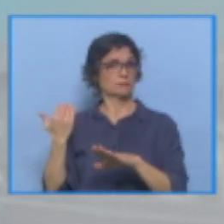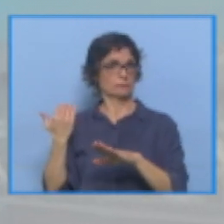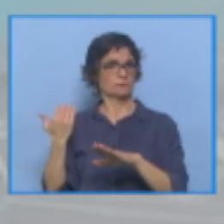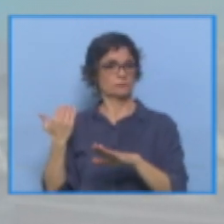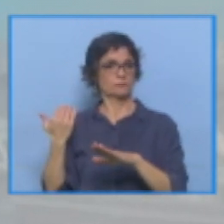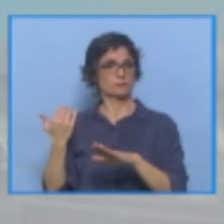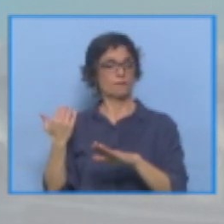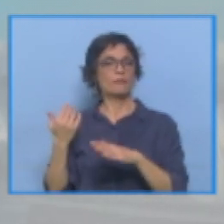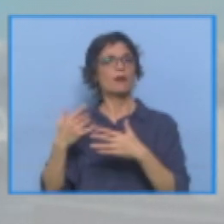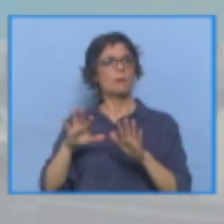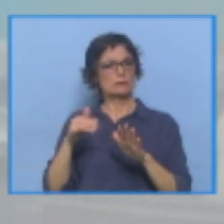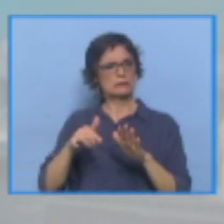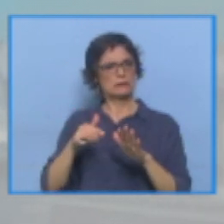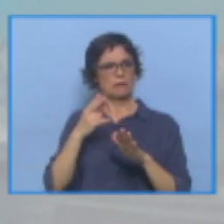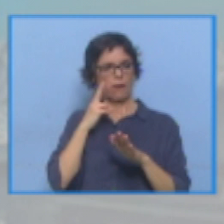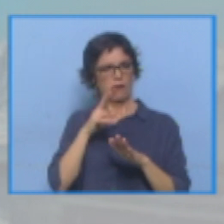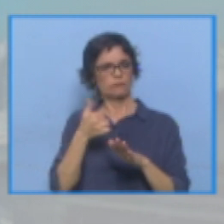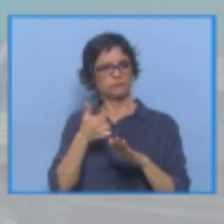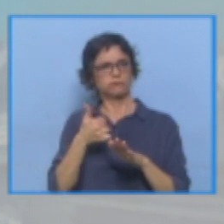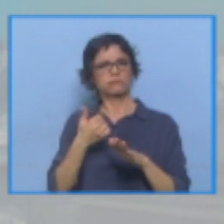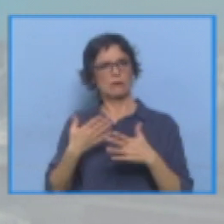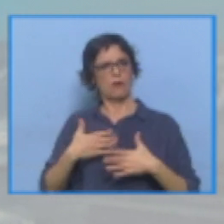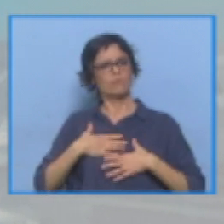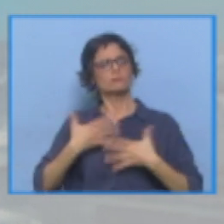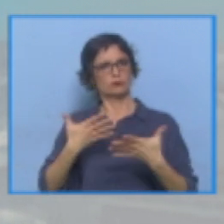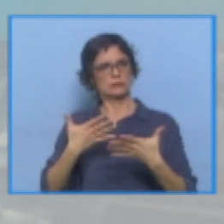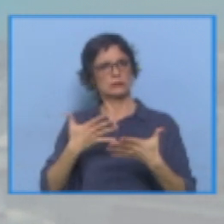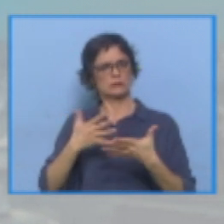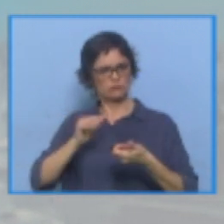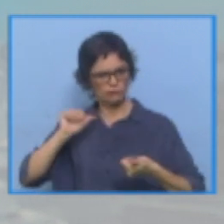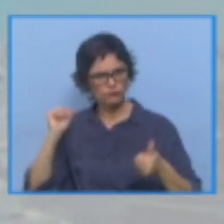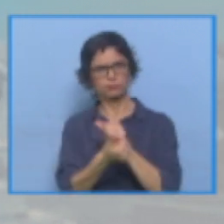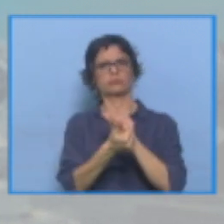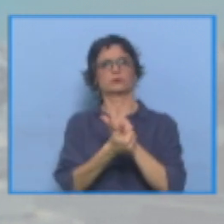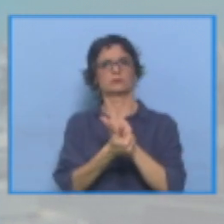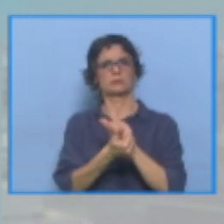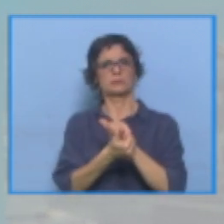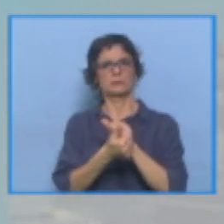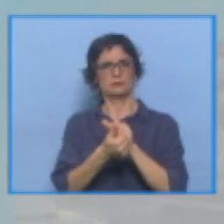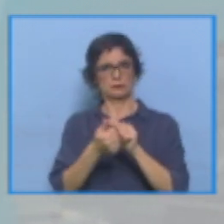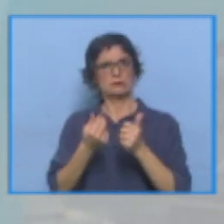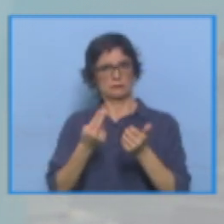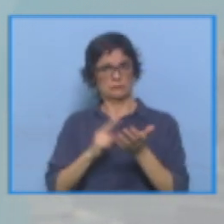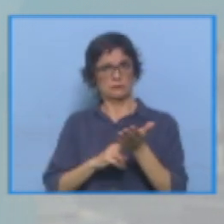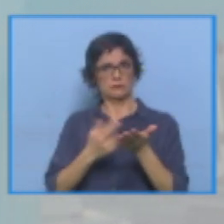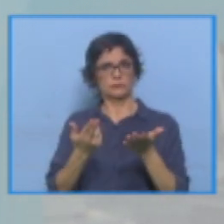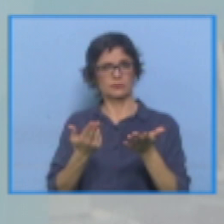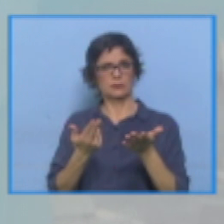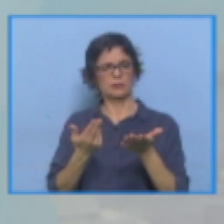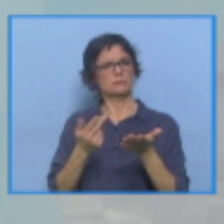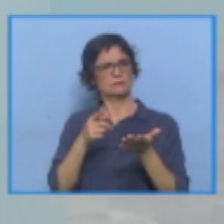mas há aqui uma vontade de que nada fique como dantes. Até que ponto há aqui um